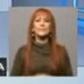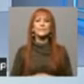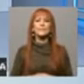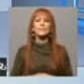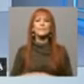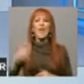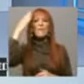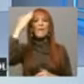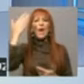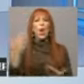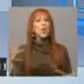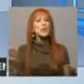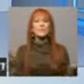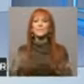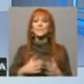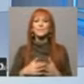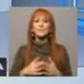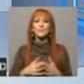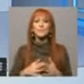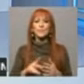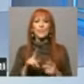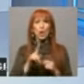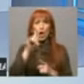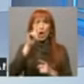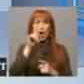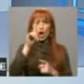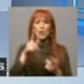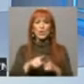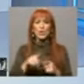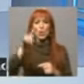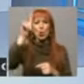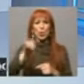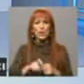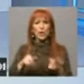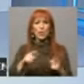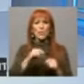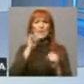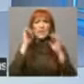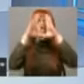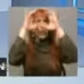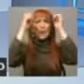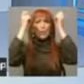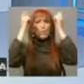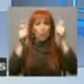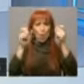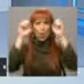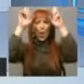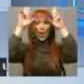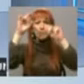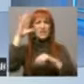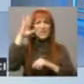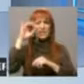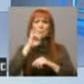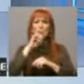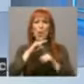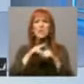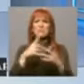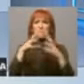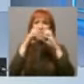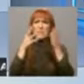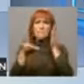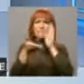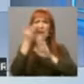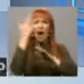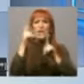para a previsão do dia 2, nas regiões mais a norte, o dia começa com o céu pouco nublado ou limpo. Durante a tarde, poderá ter períodos de maior